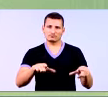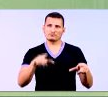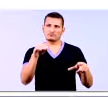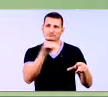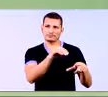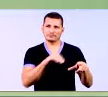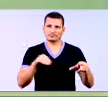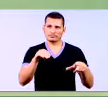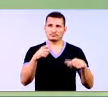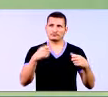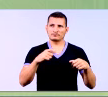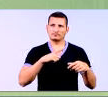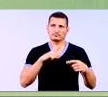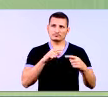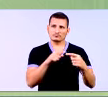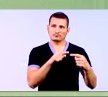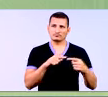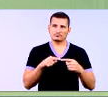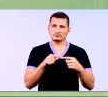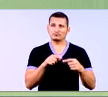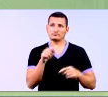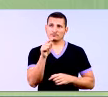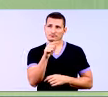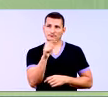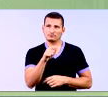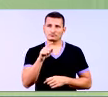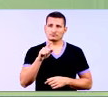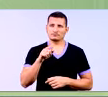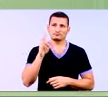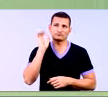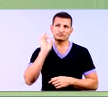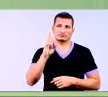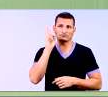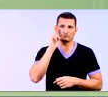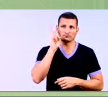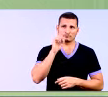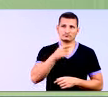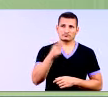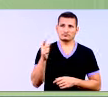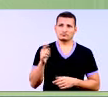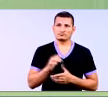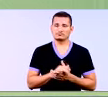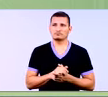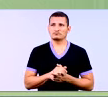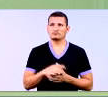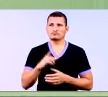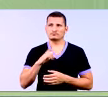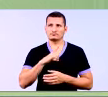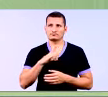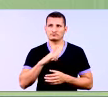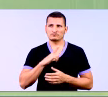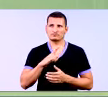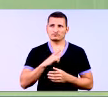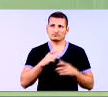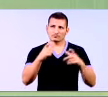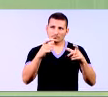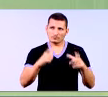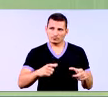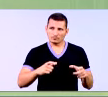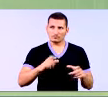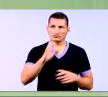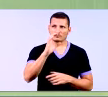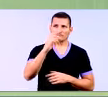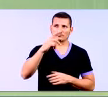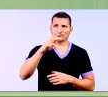que ter compatibilidade. Aqui, que a gente, só para relembrar vocês, aqui eu tenho o local do processador